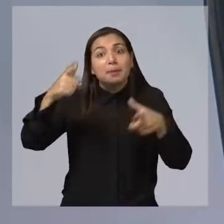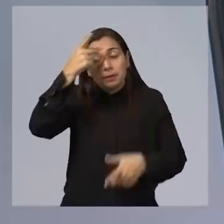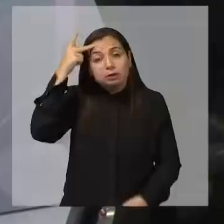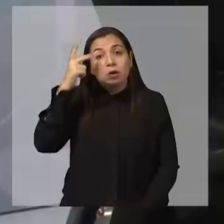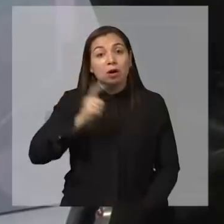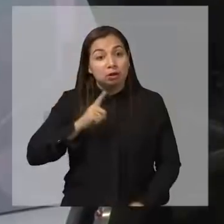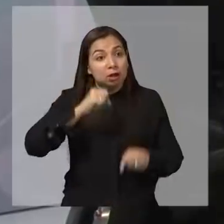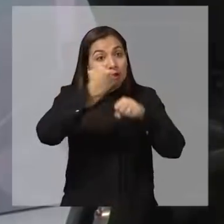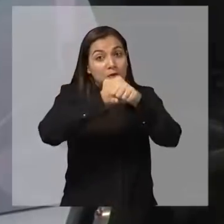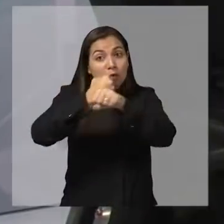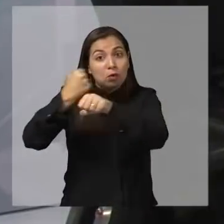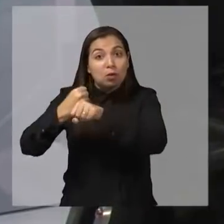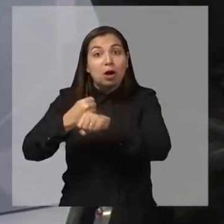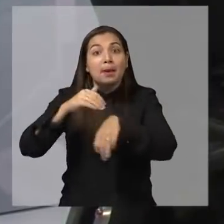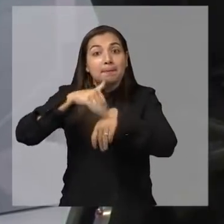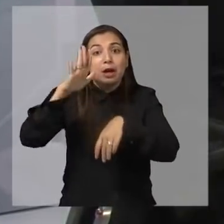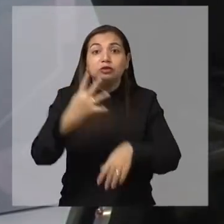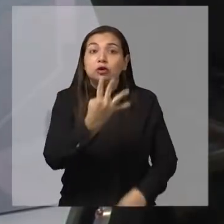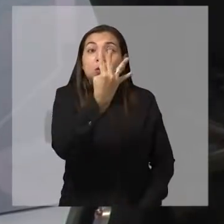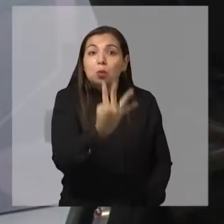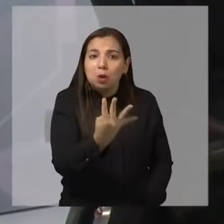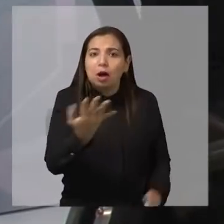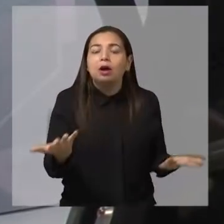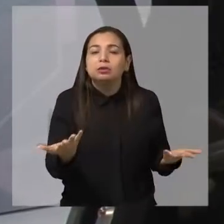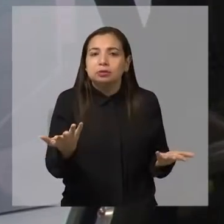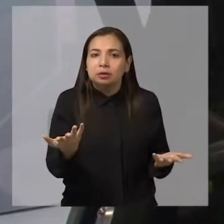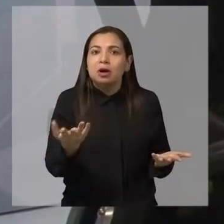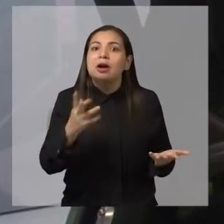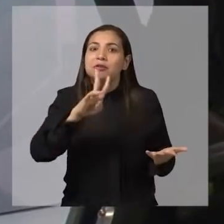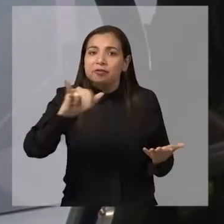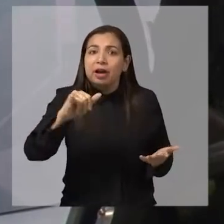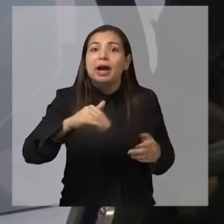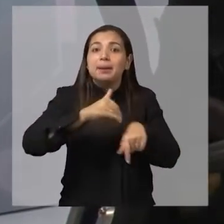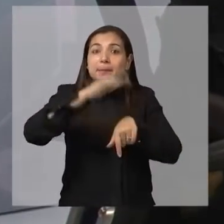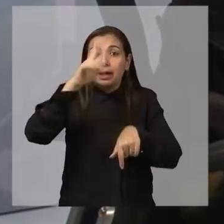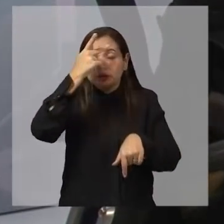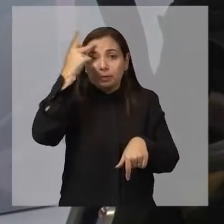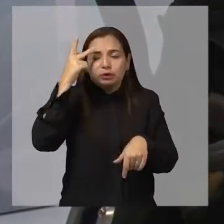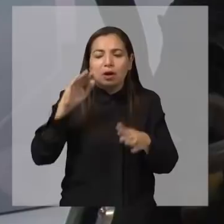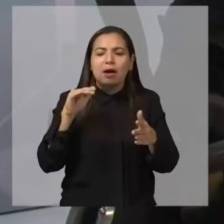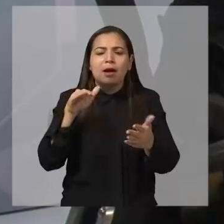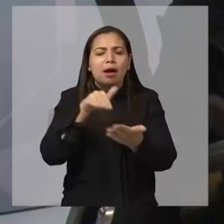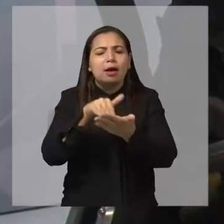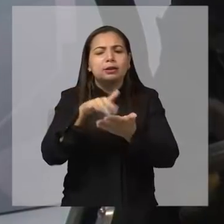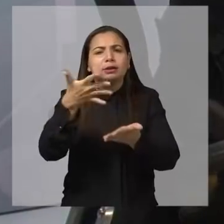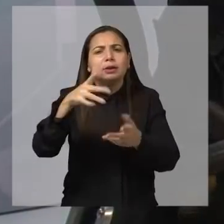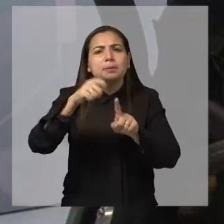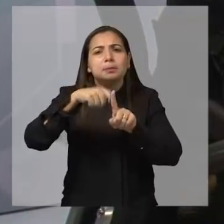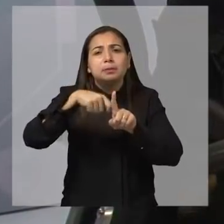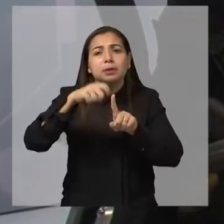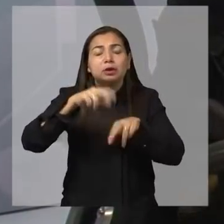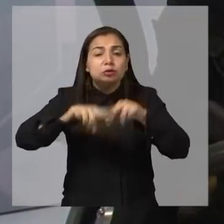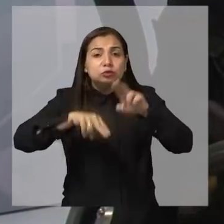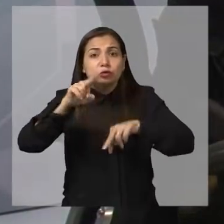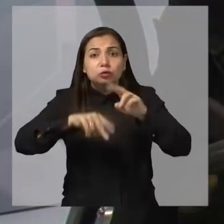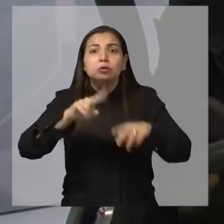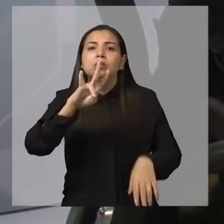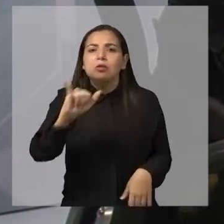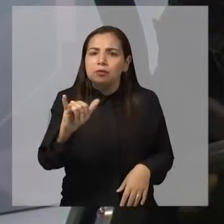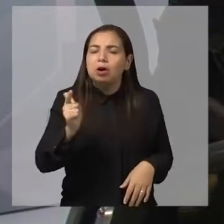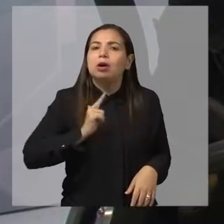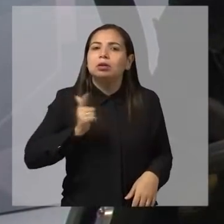unidades, que vão ser mais 2.000 vagas aí do sistema até junho. A gente vai ter uma grande porção dessas vagas